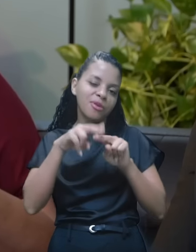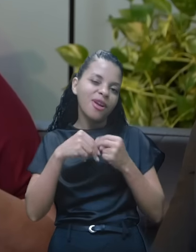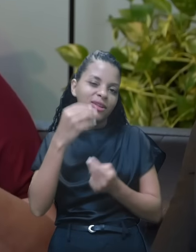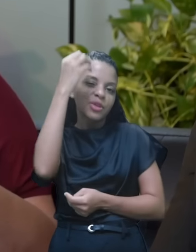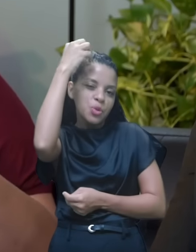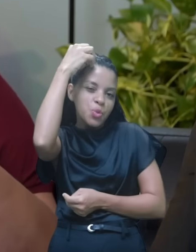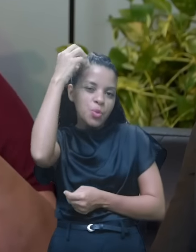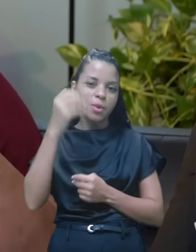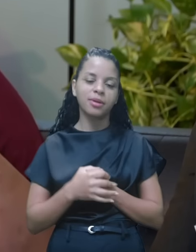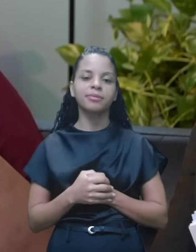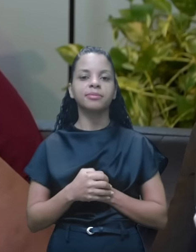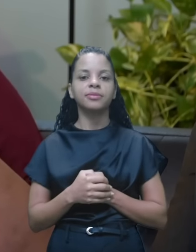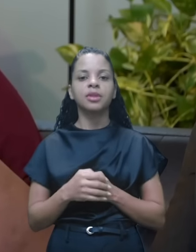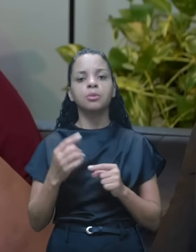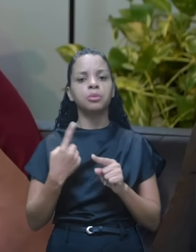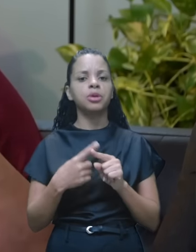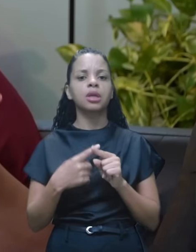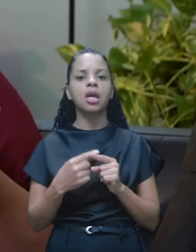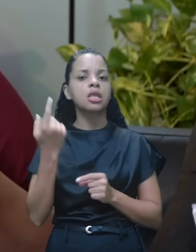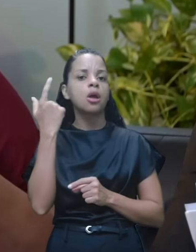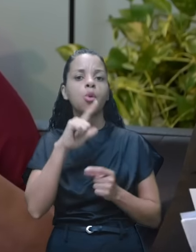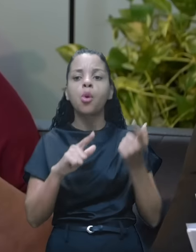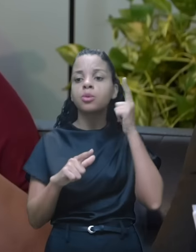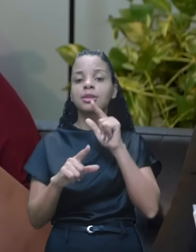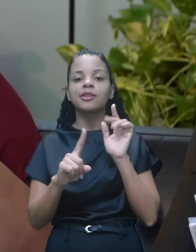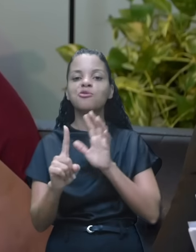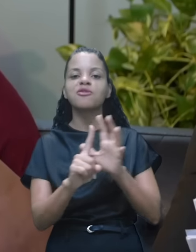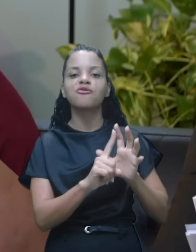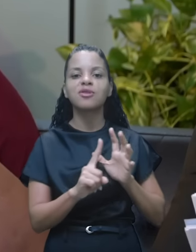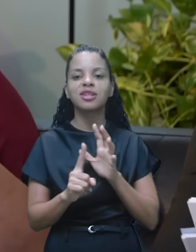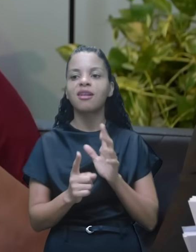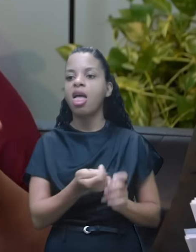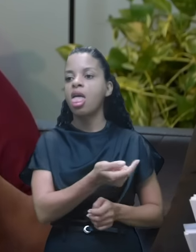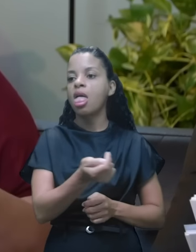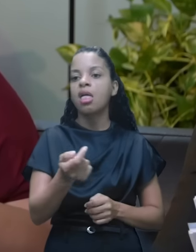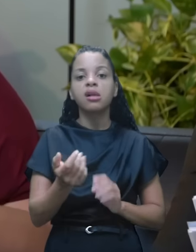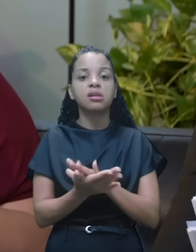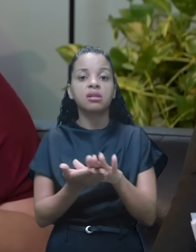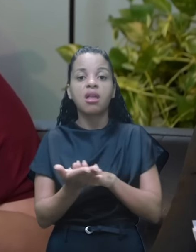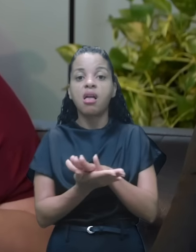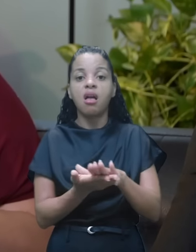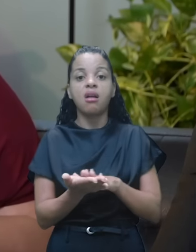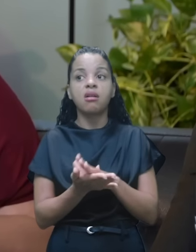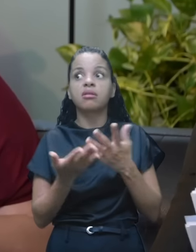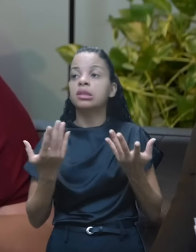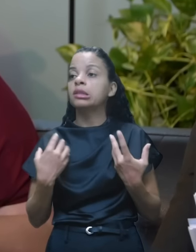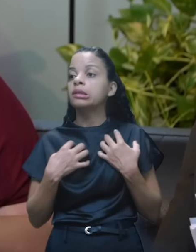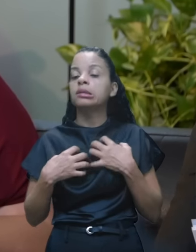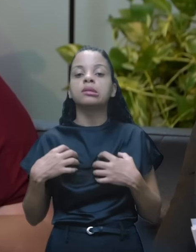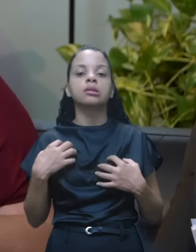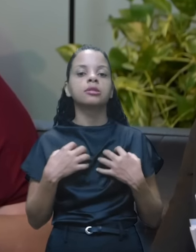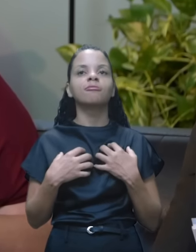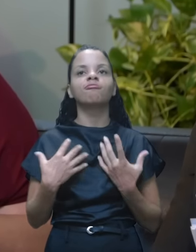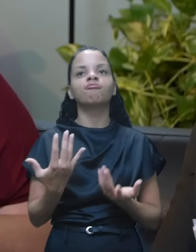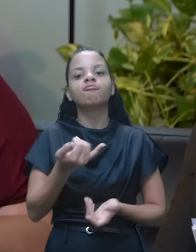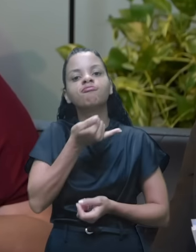consegue reconhecer e não consegue convencer ninguém. E ali Pilatos fica realmente